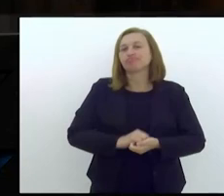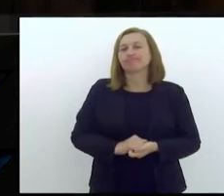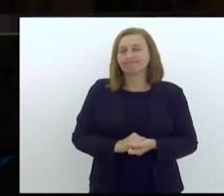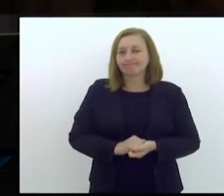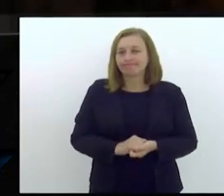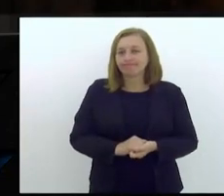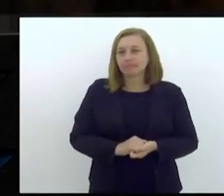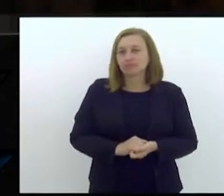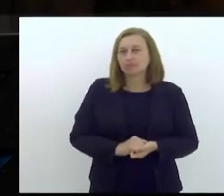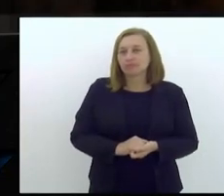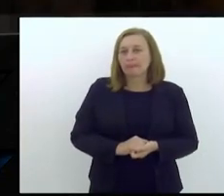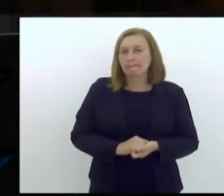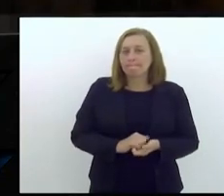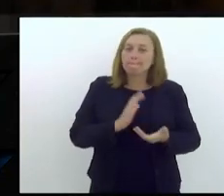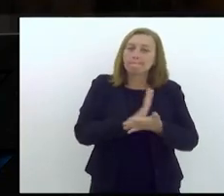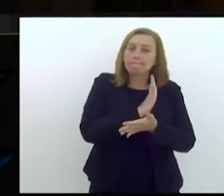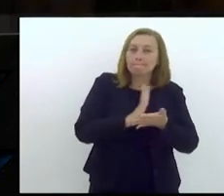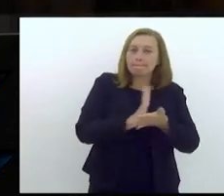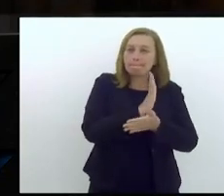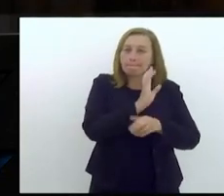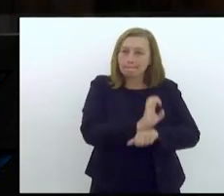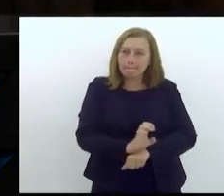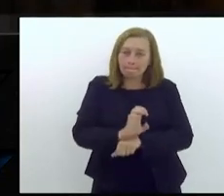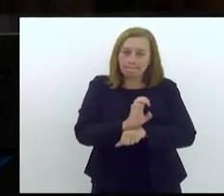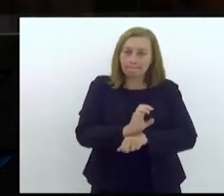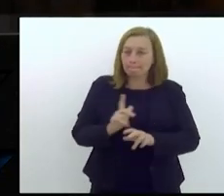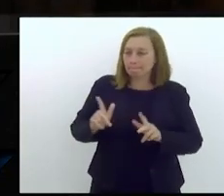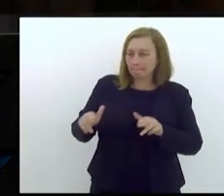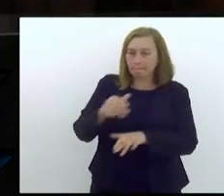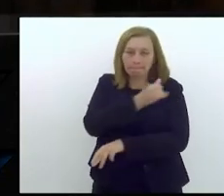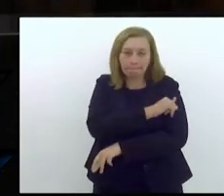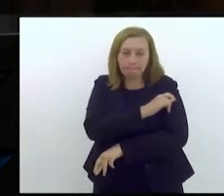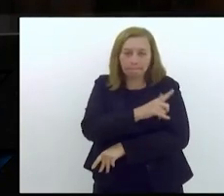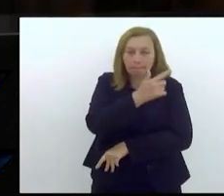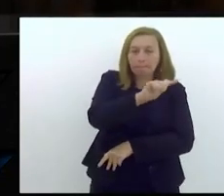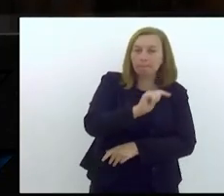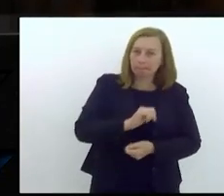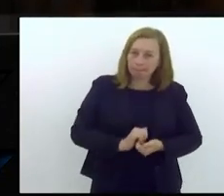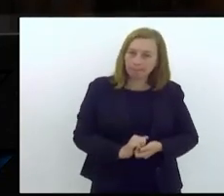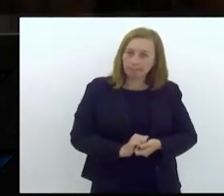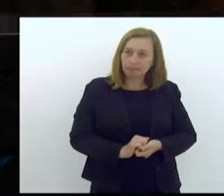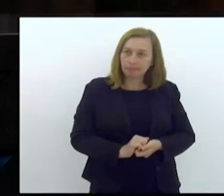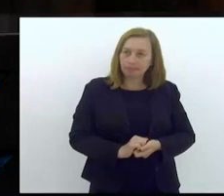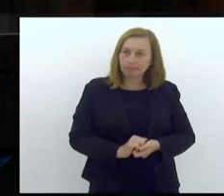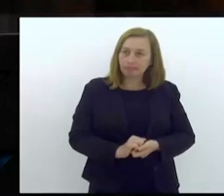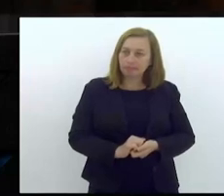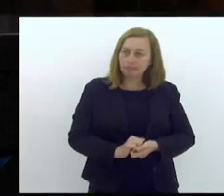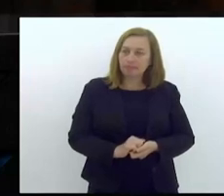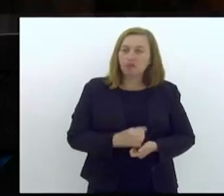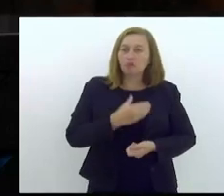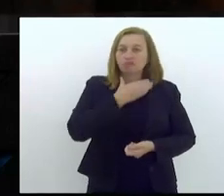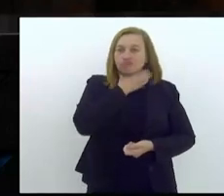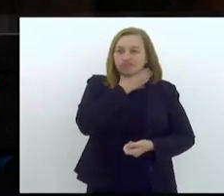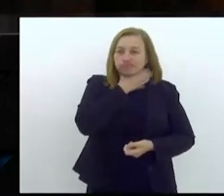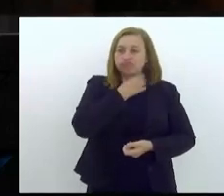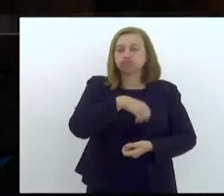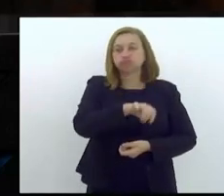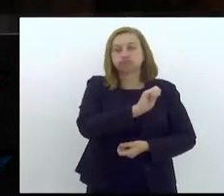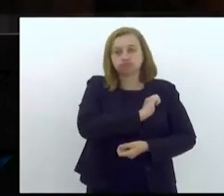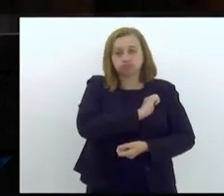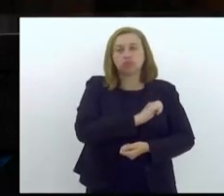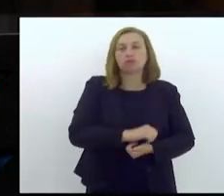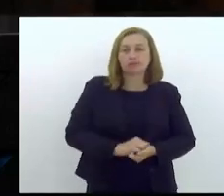o que faz com que alguns estados como no Rio de Janeiro entre outros estejam em regime de recuperação fiscal